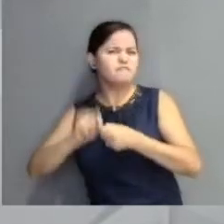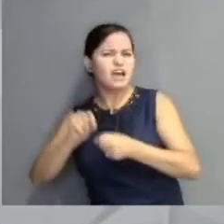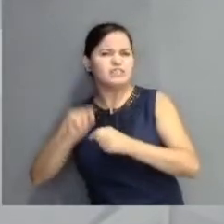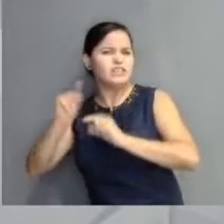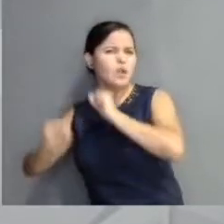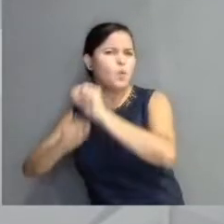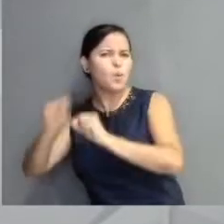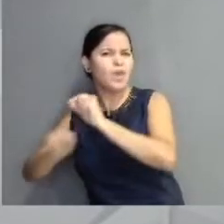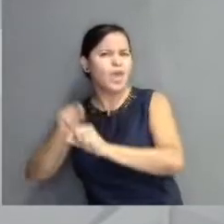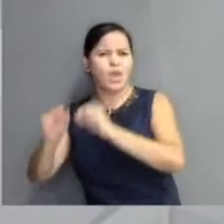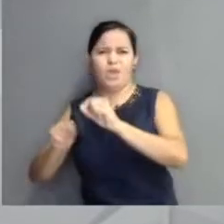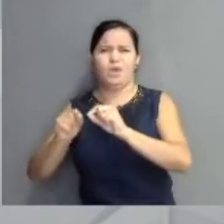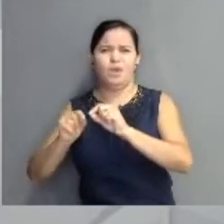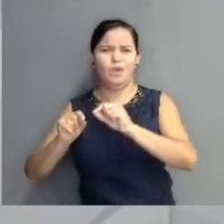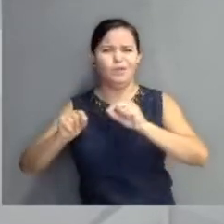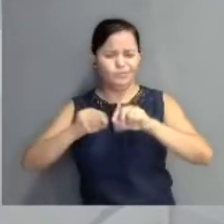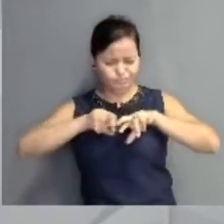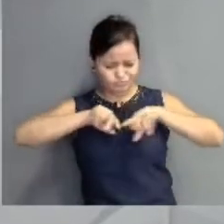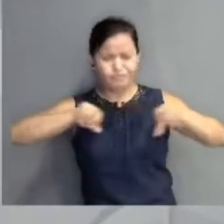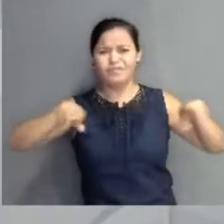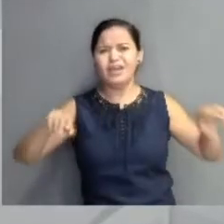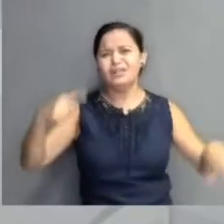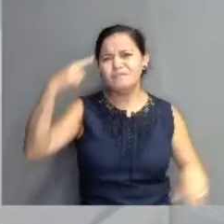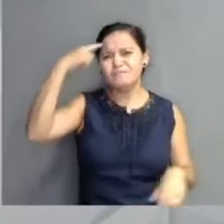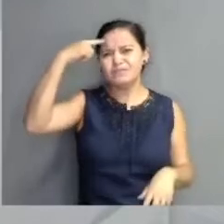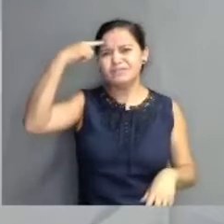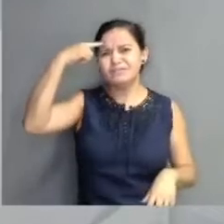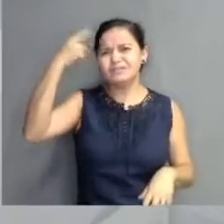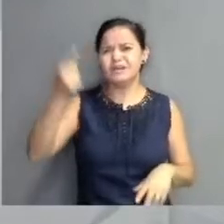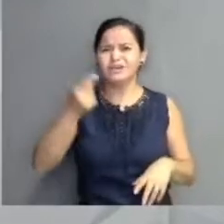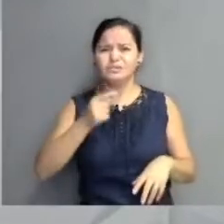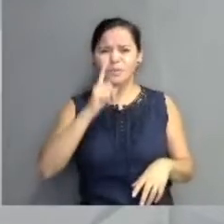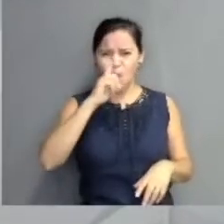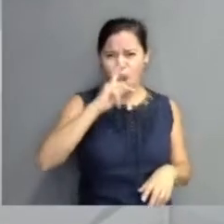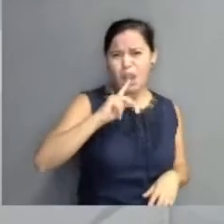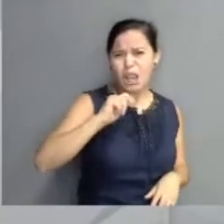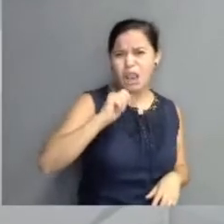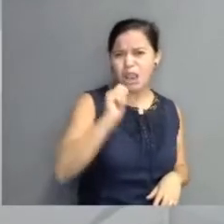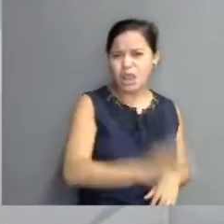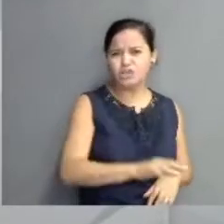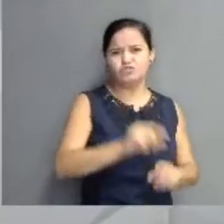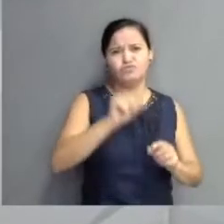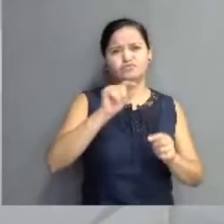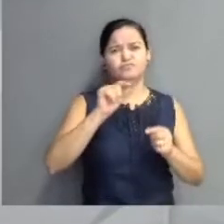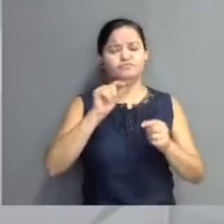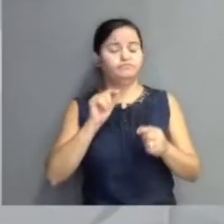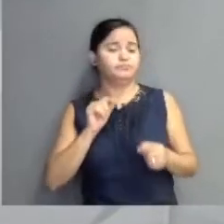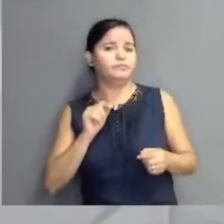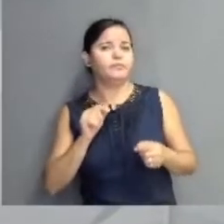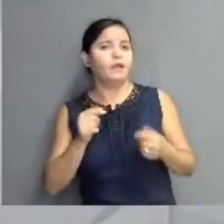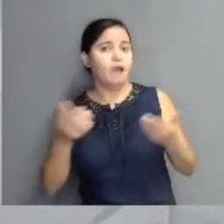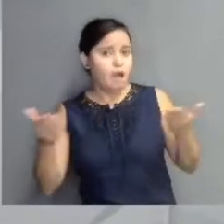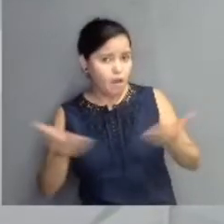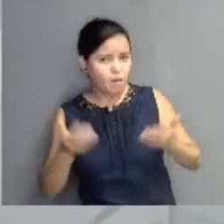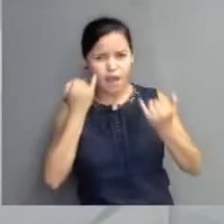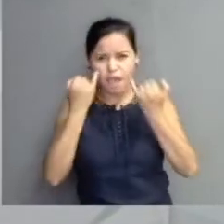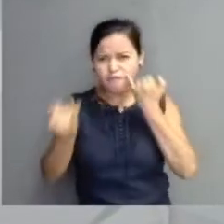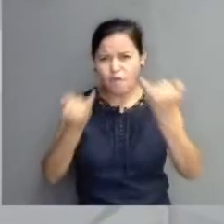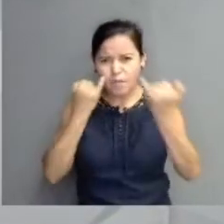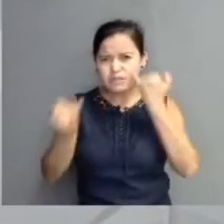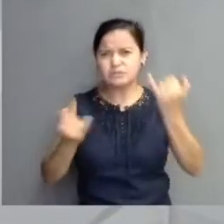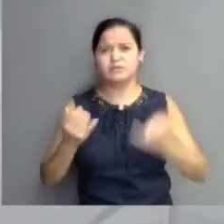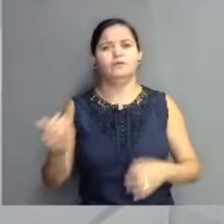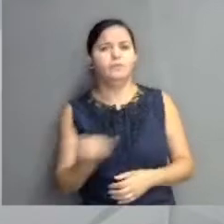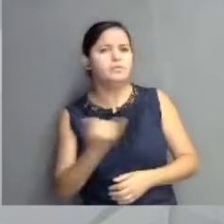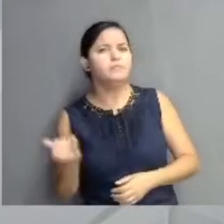os dados eles vão se transformar em quê? Em informação. Essas informações se transformarão em conhecimento para gerar todo